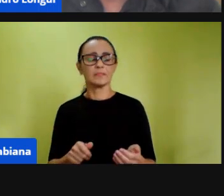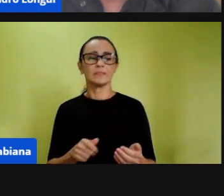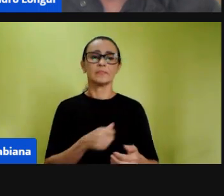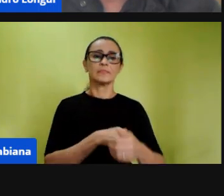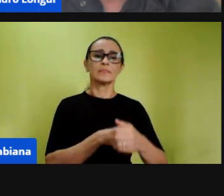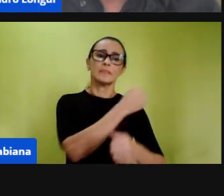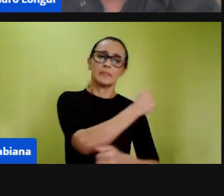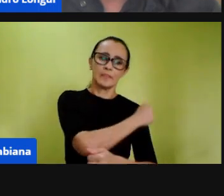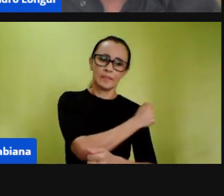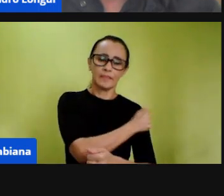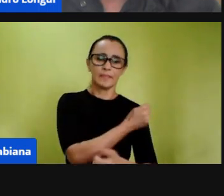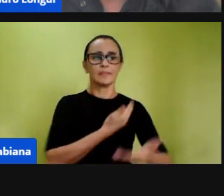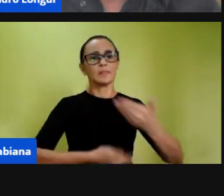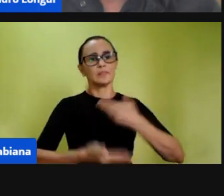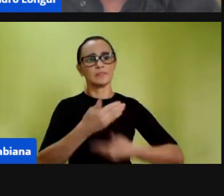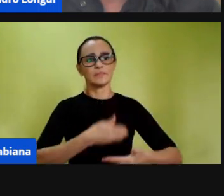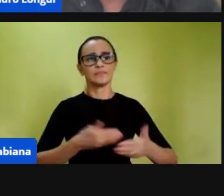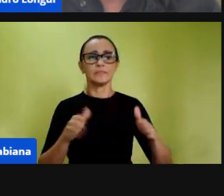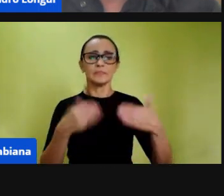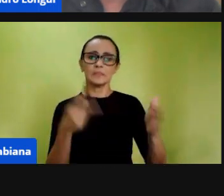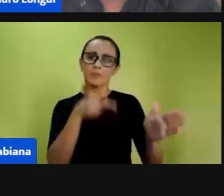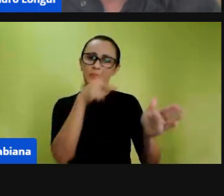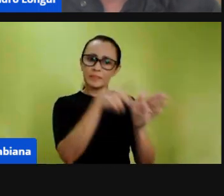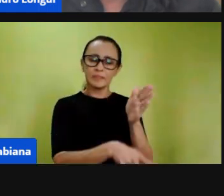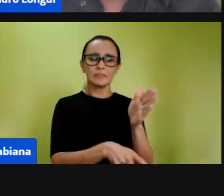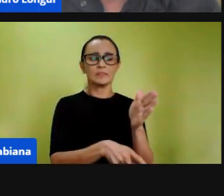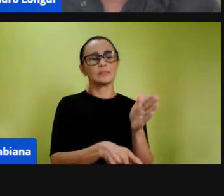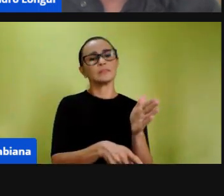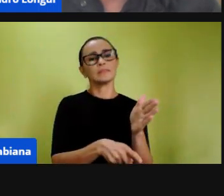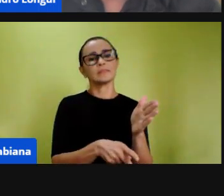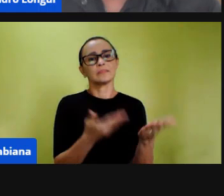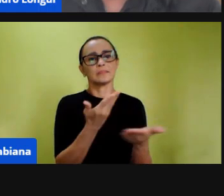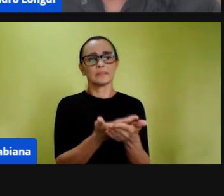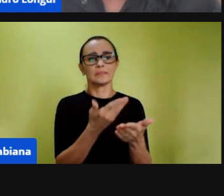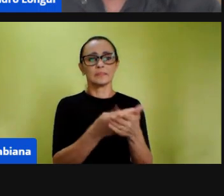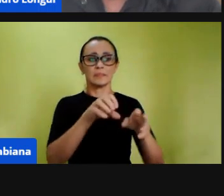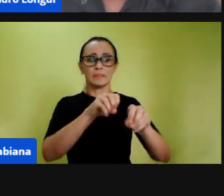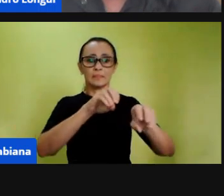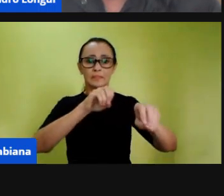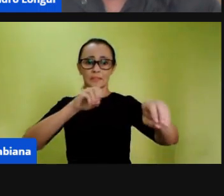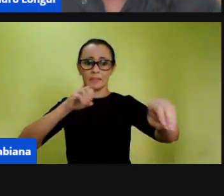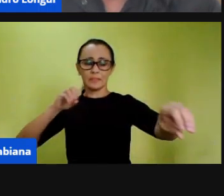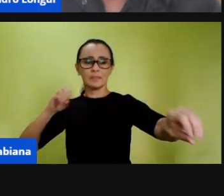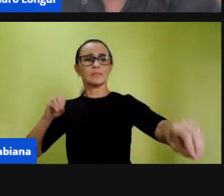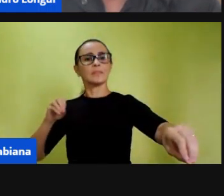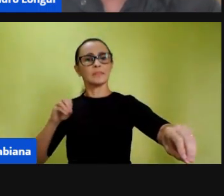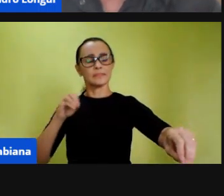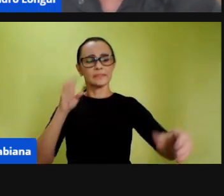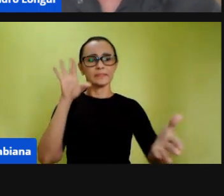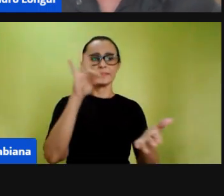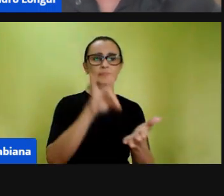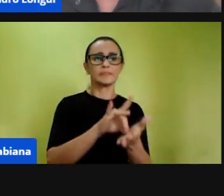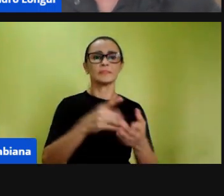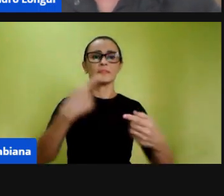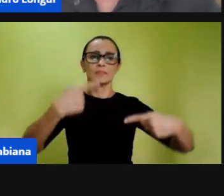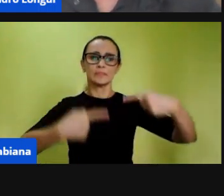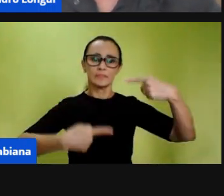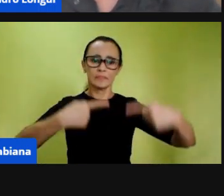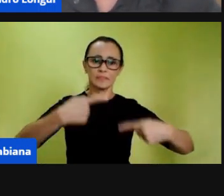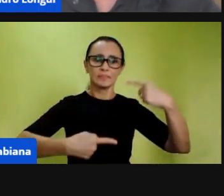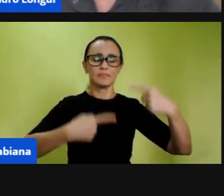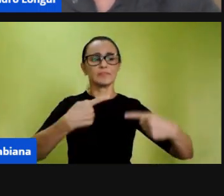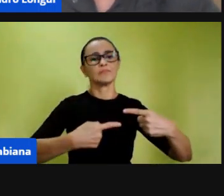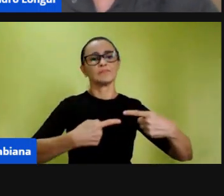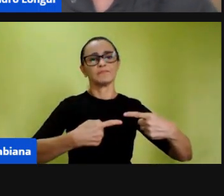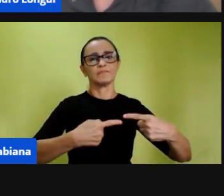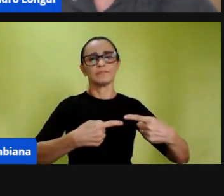Então, o planejamento das aulas remotas é um grande desafio. E quando eu penso no planejamento, eu penso nisso.